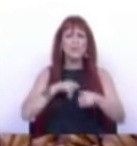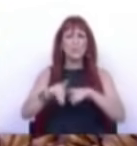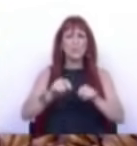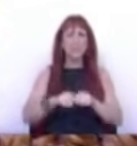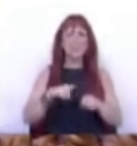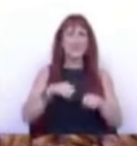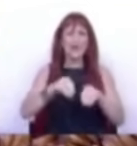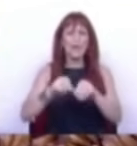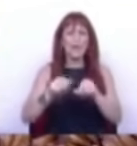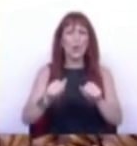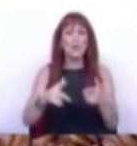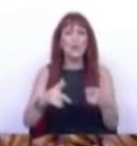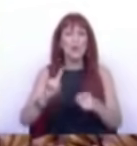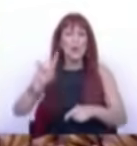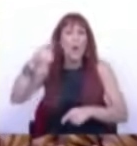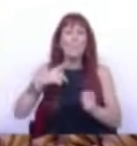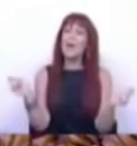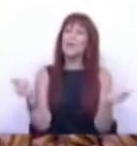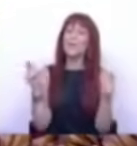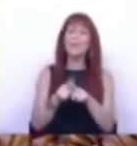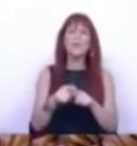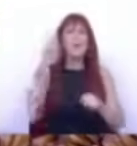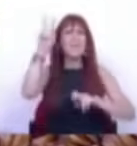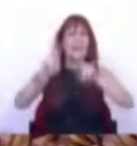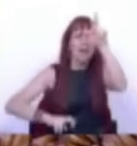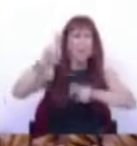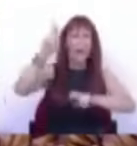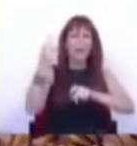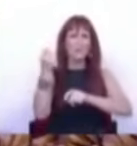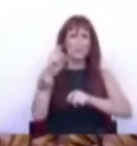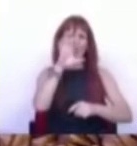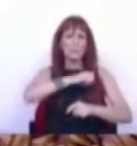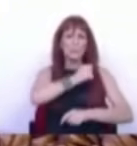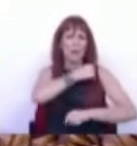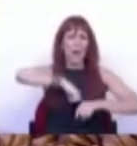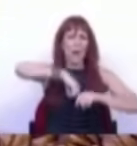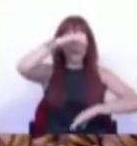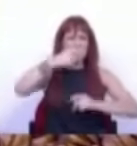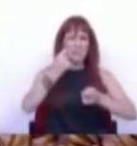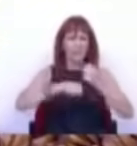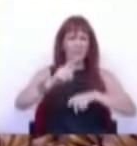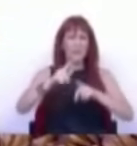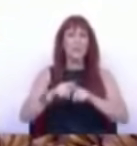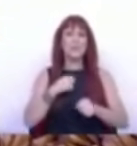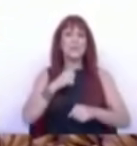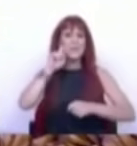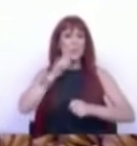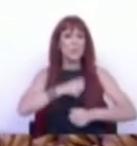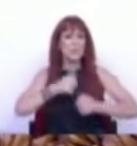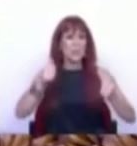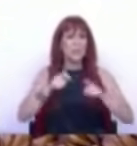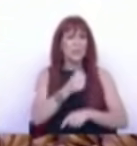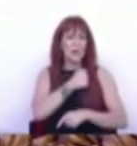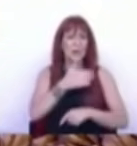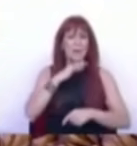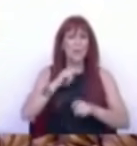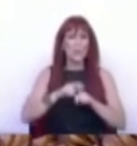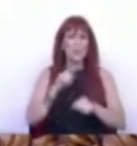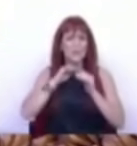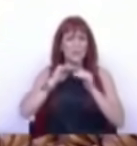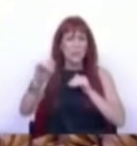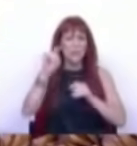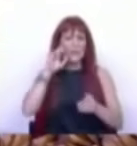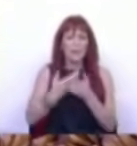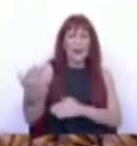de território. Temos que ir para a praia. Todos do mesmo prédio vamos para a praia no mesmo dia e para a mesma praia. Cidades e vilas sustentáveis e garanta